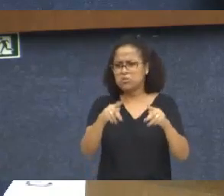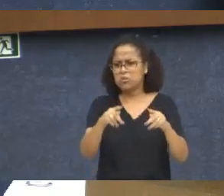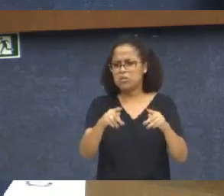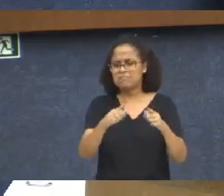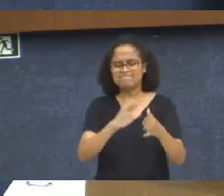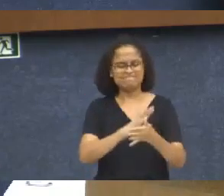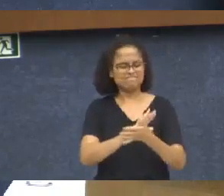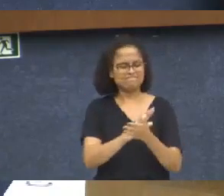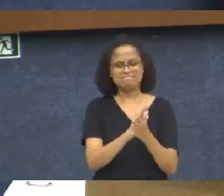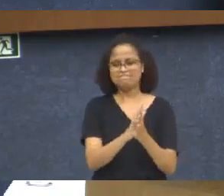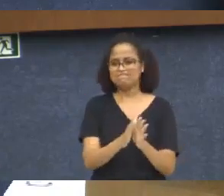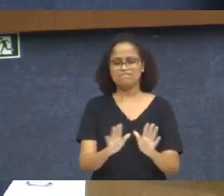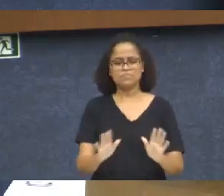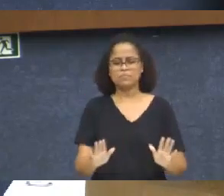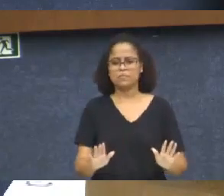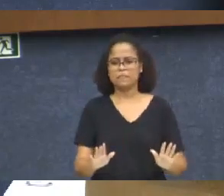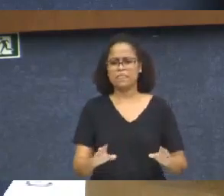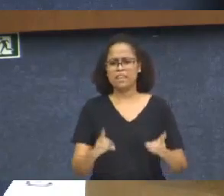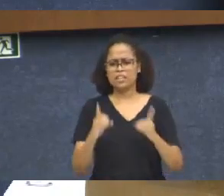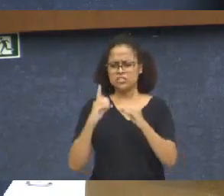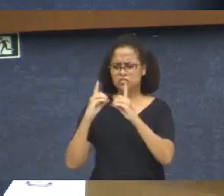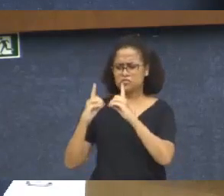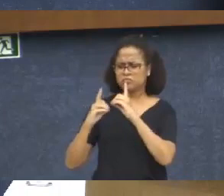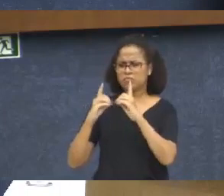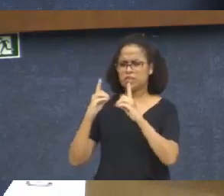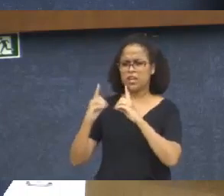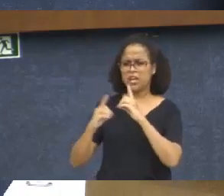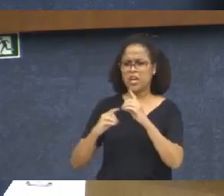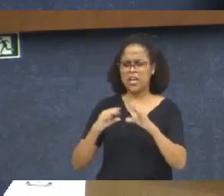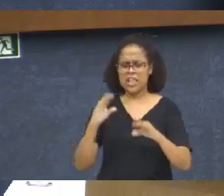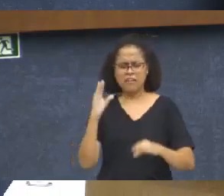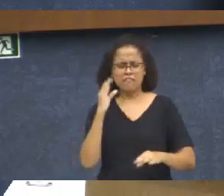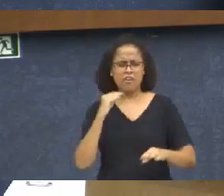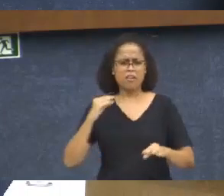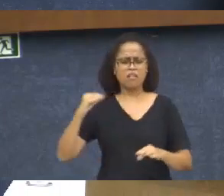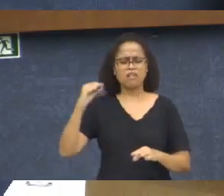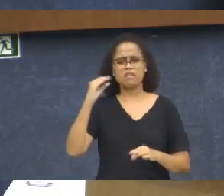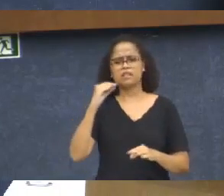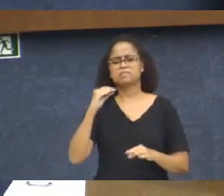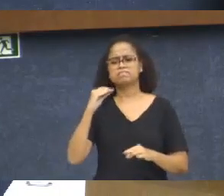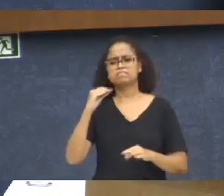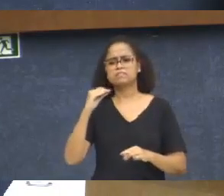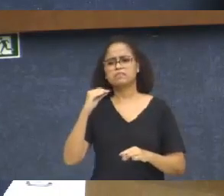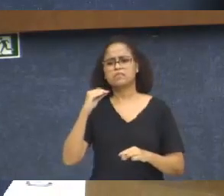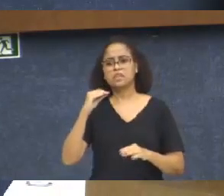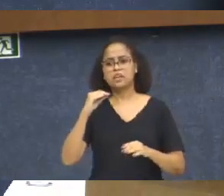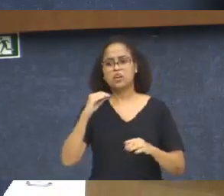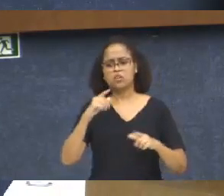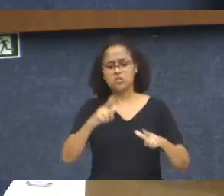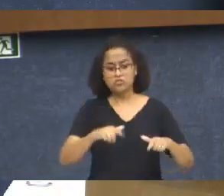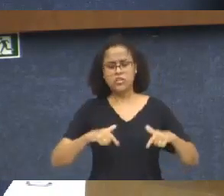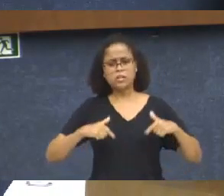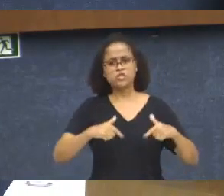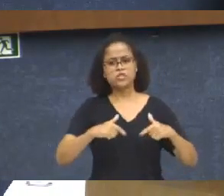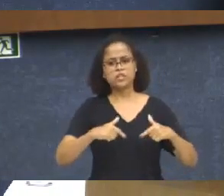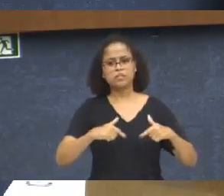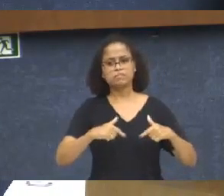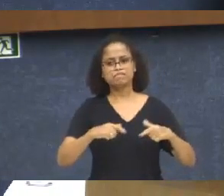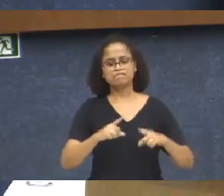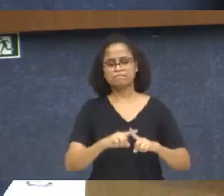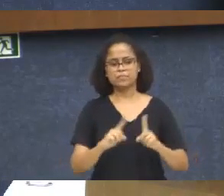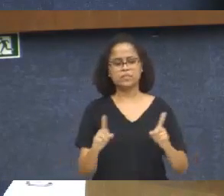do coletivo de diálogo, a boca é farta. Mas na hora das atitudes, não. Na hora das